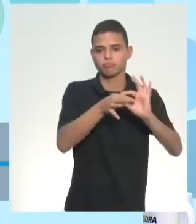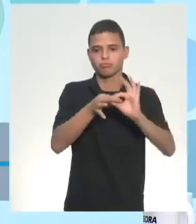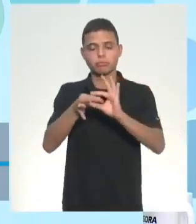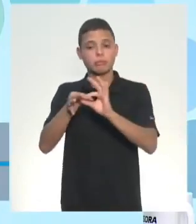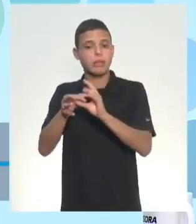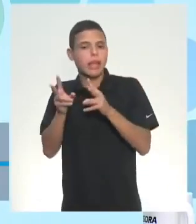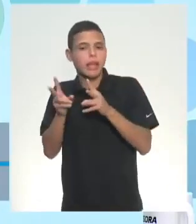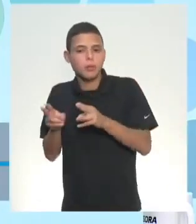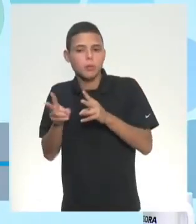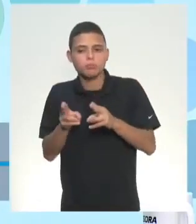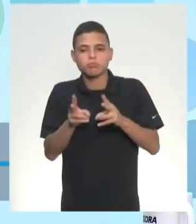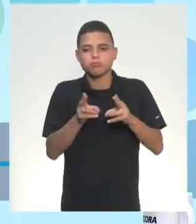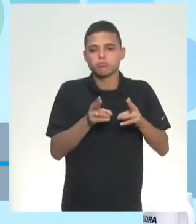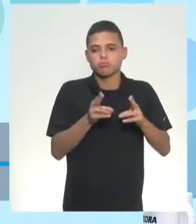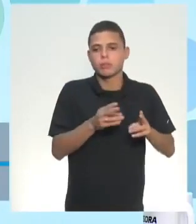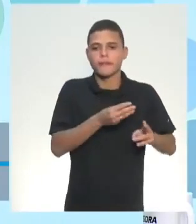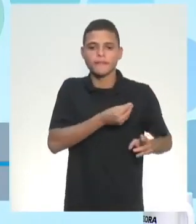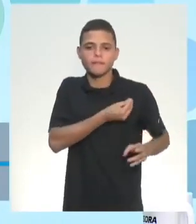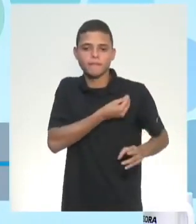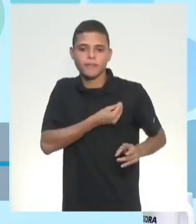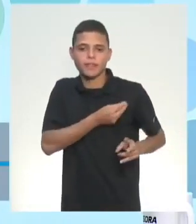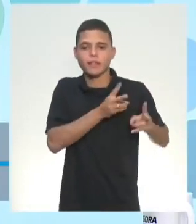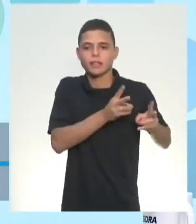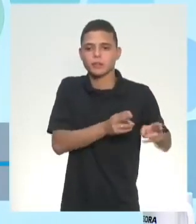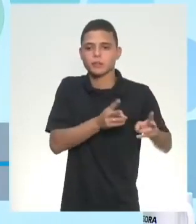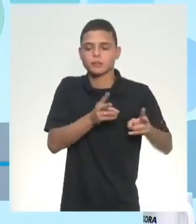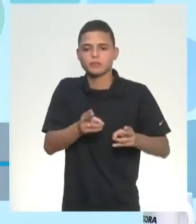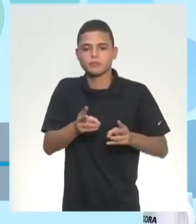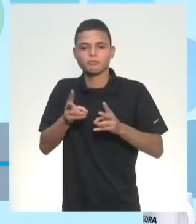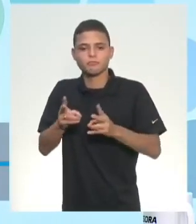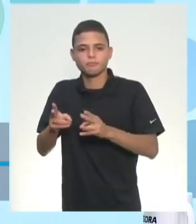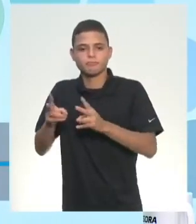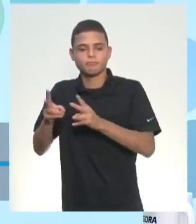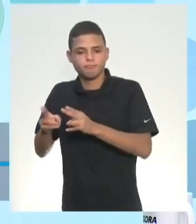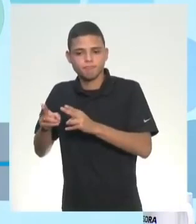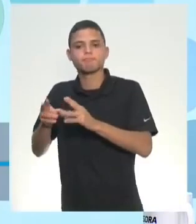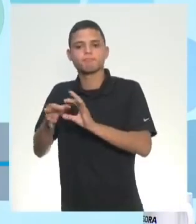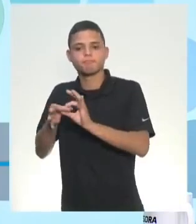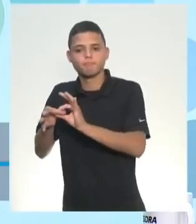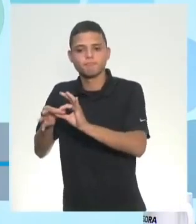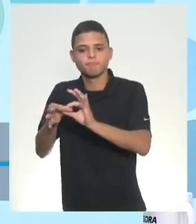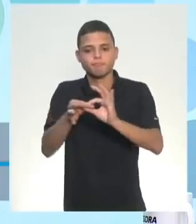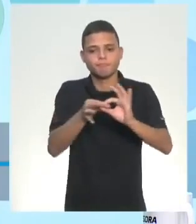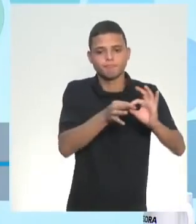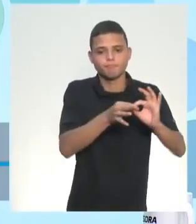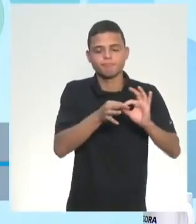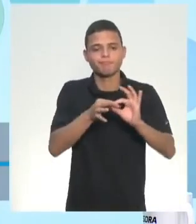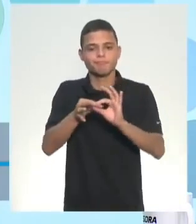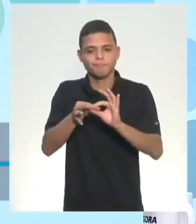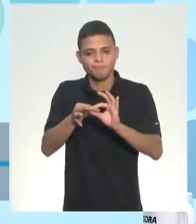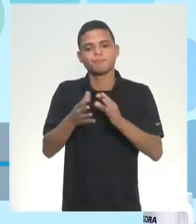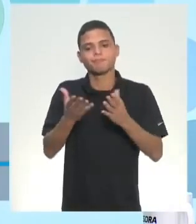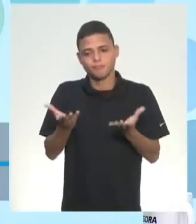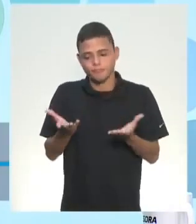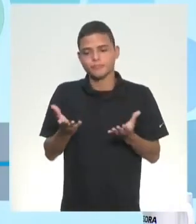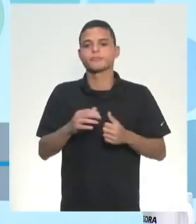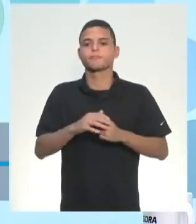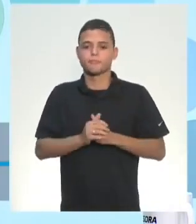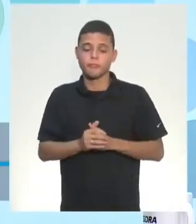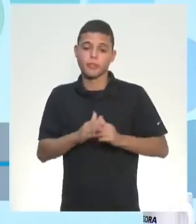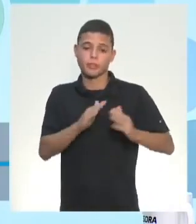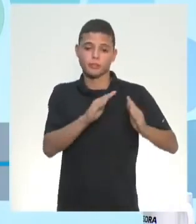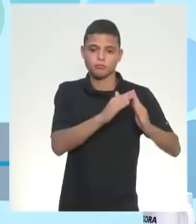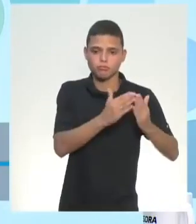mesmas condições, né? Trazendo a condição de vida de todos ali, todos estavam no mesmo barco. Então, o